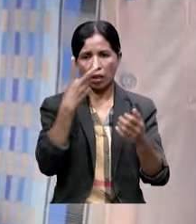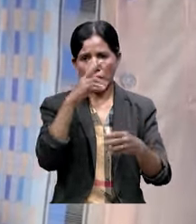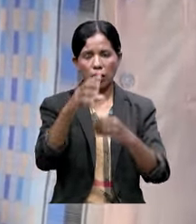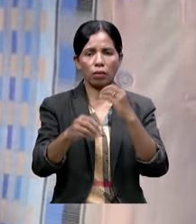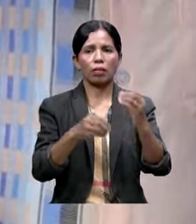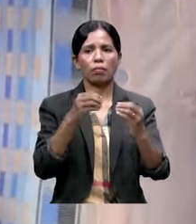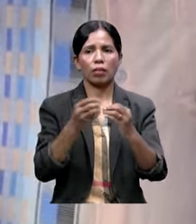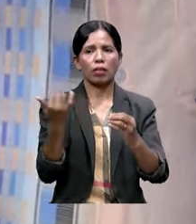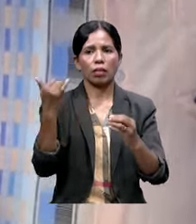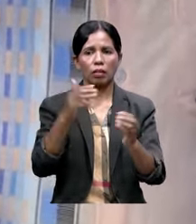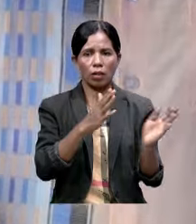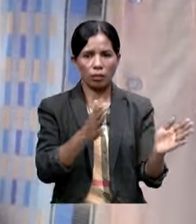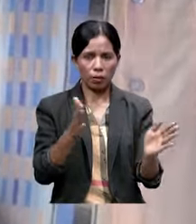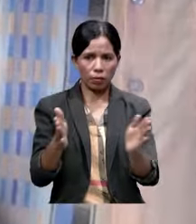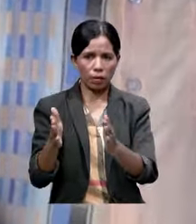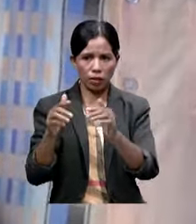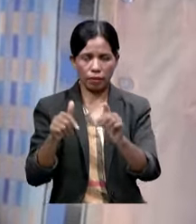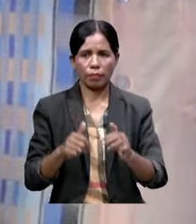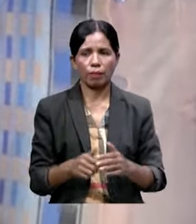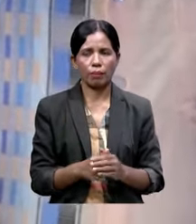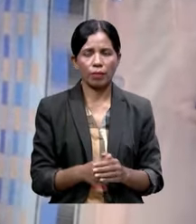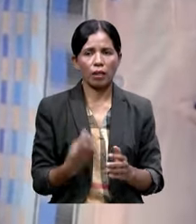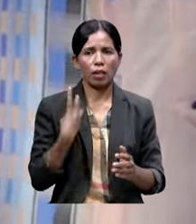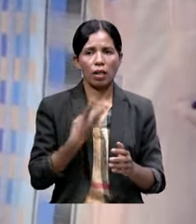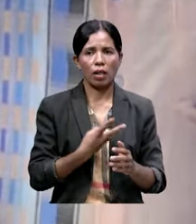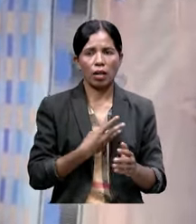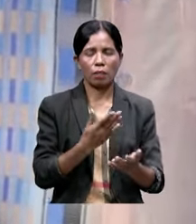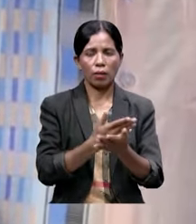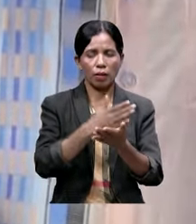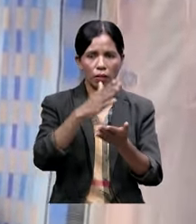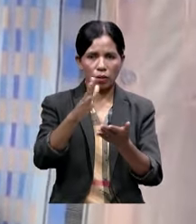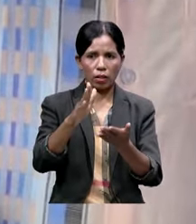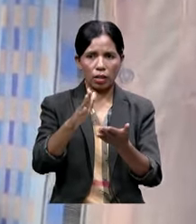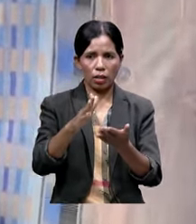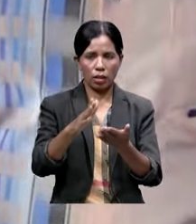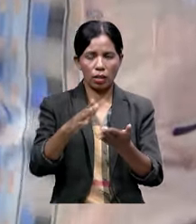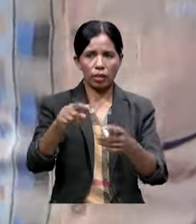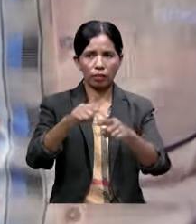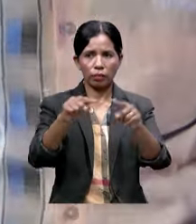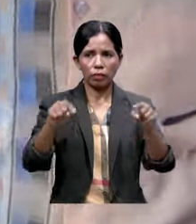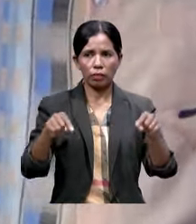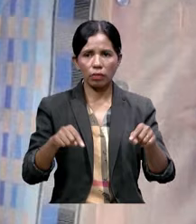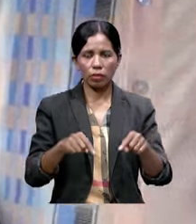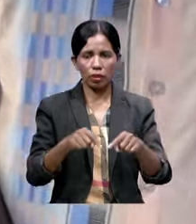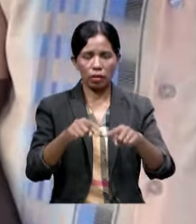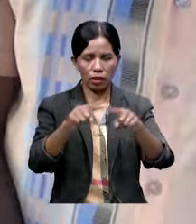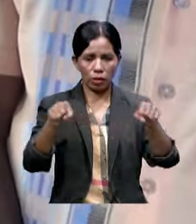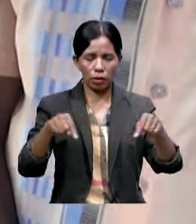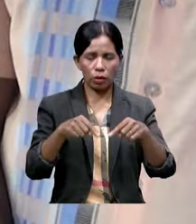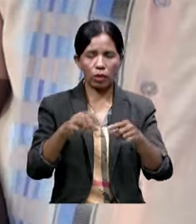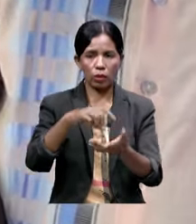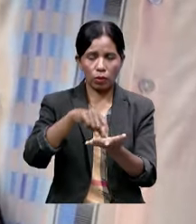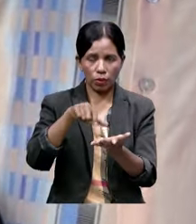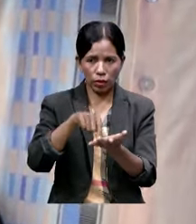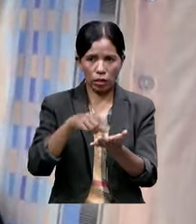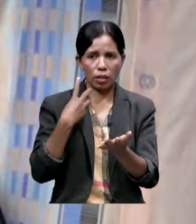minha preparação, né. E durante da ne ami mora sernya martabat te Trambulan da ne ne ne